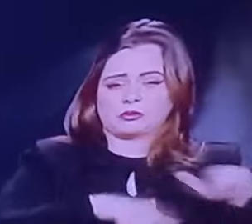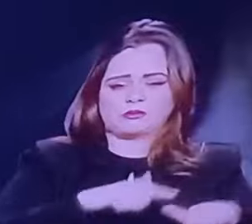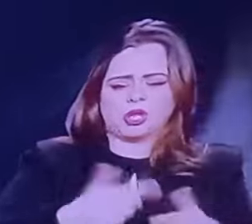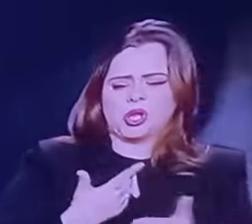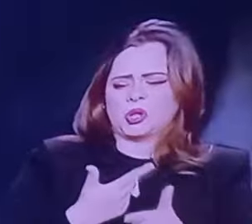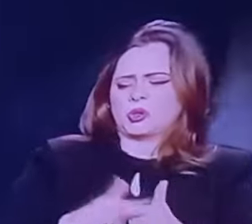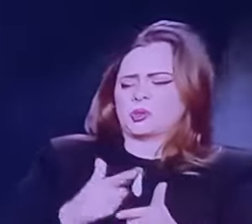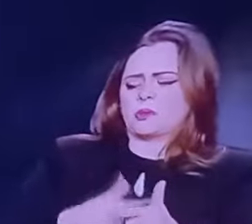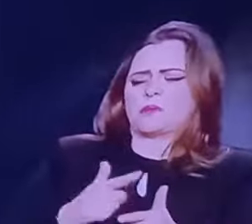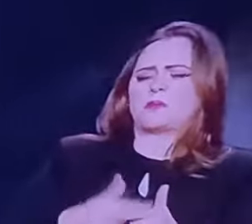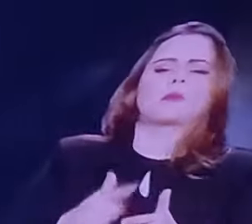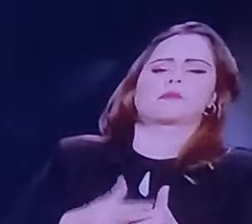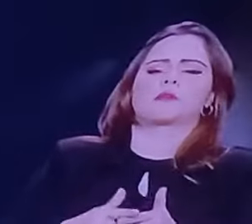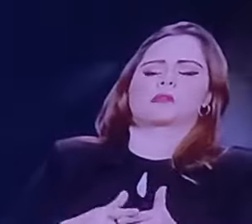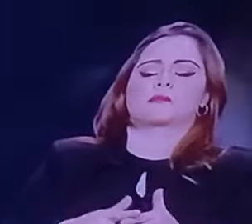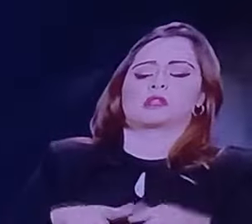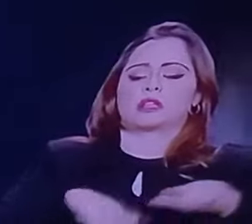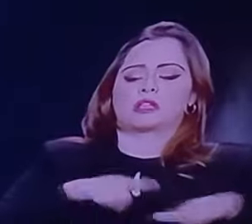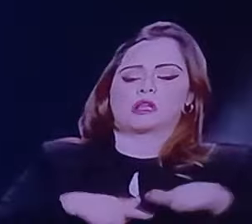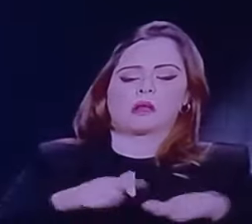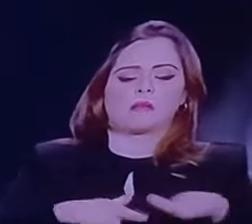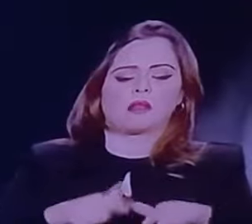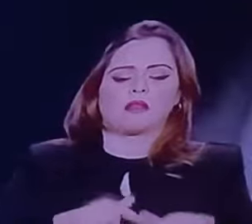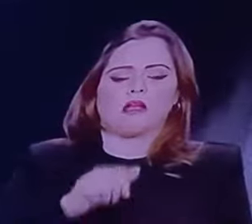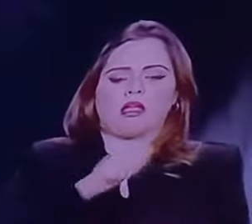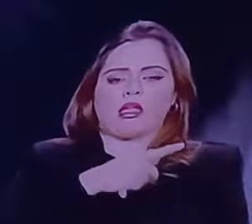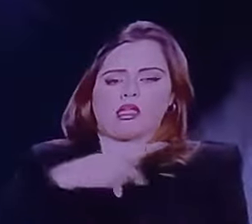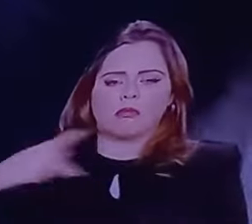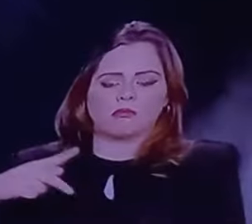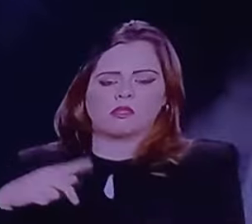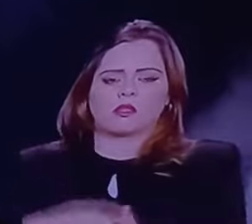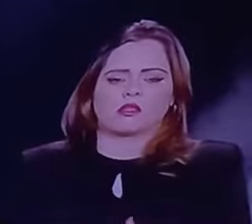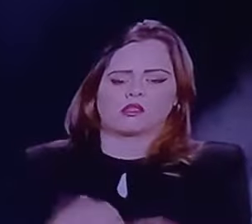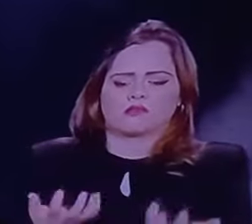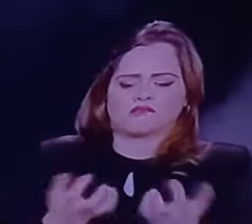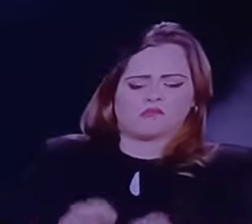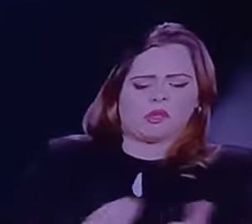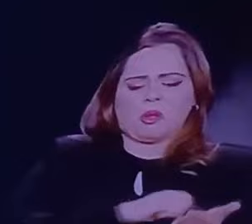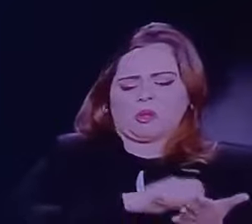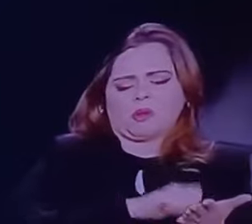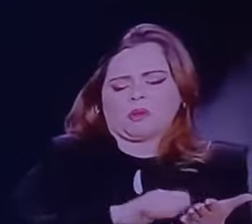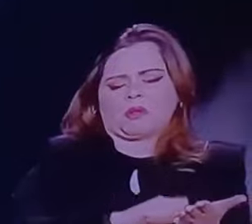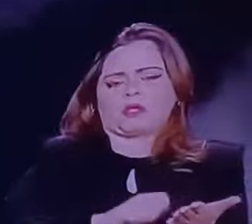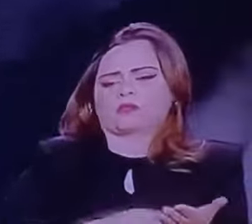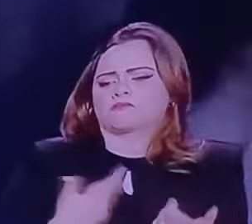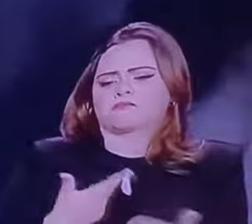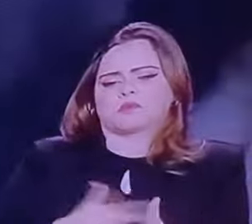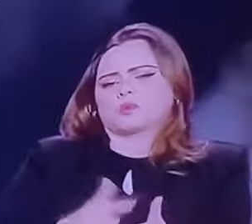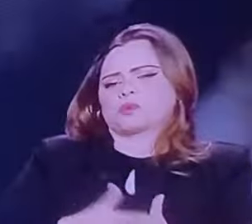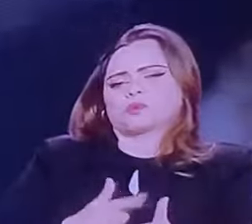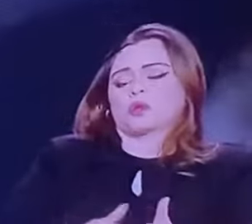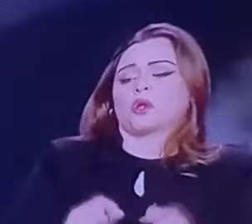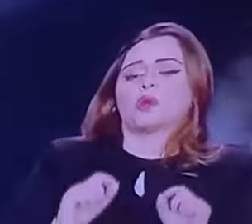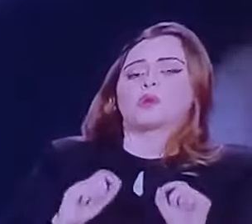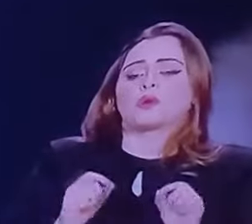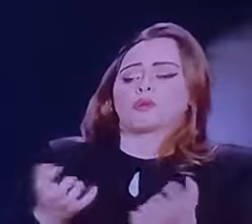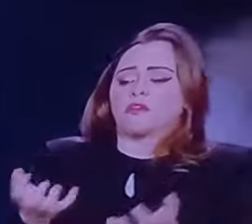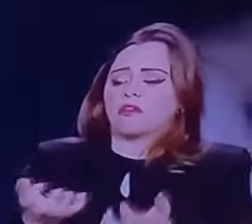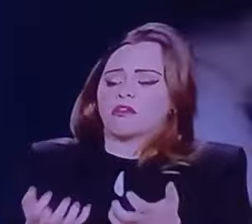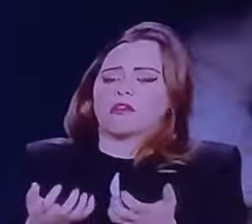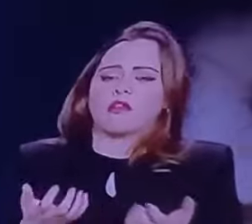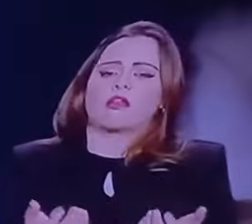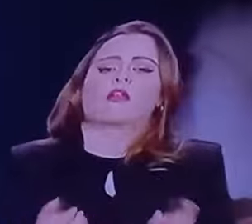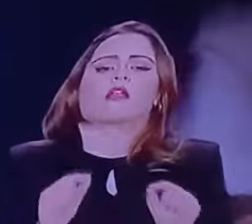problema que o cara trabalhe em aplicativo. Muitas vezes o cara não quer assinar a carteira. Não tem problema. Mas o que nós queremos é